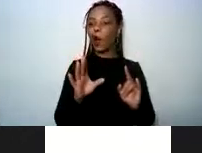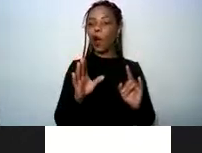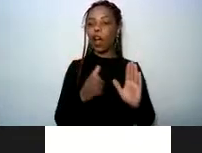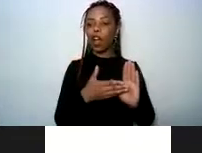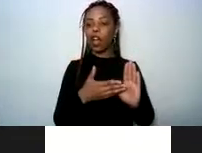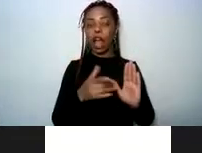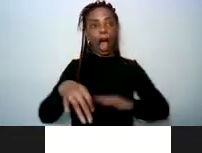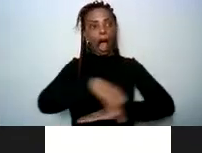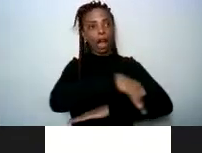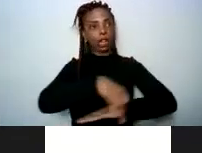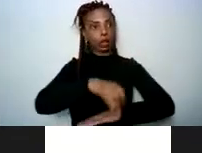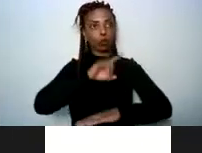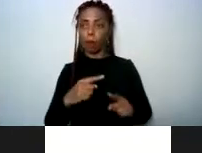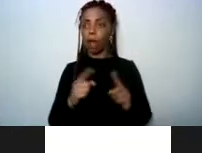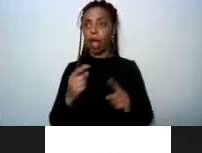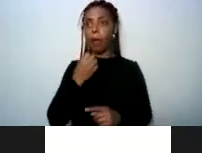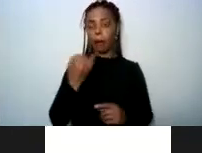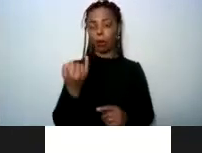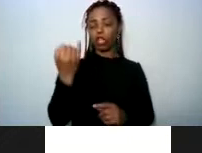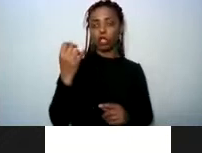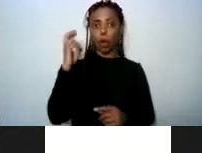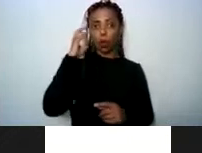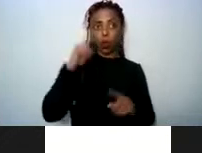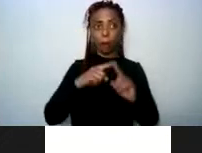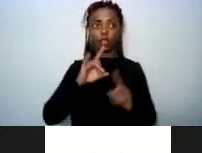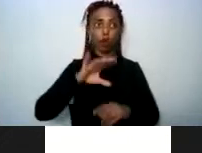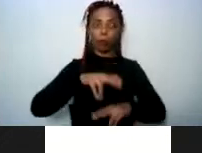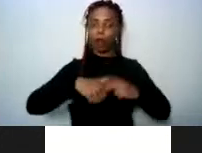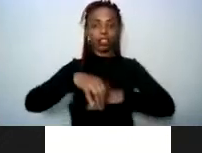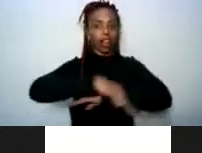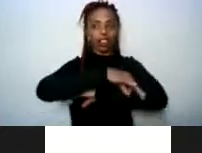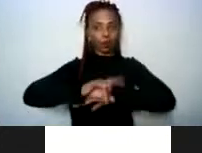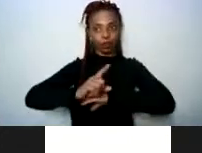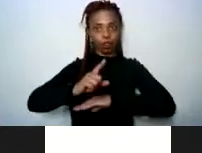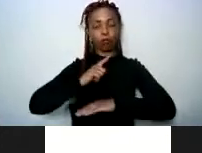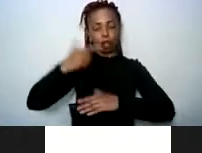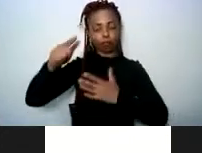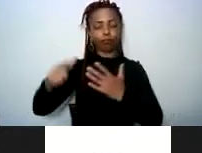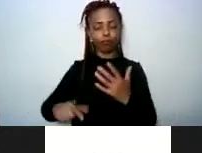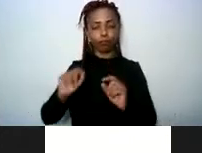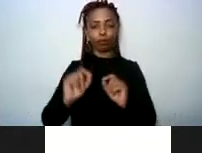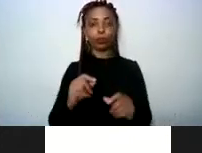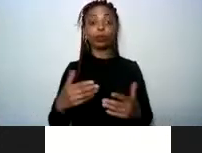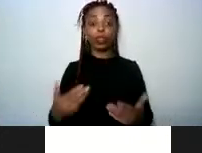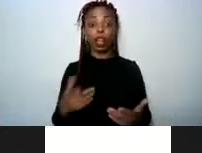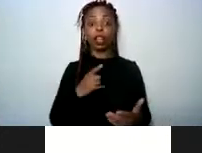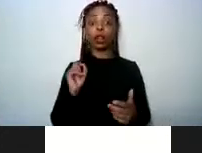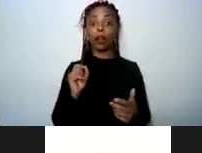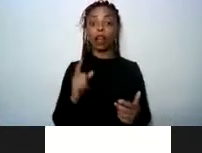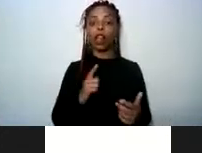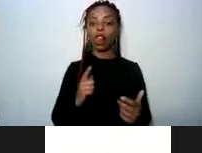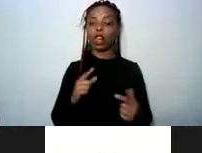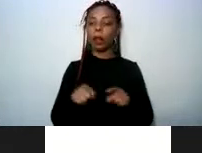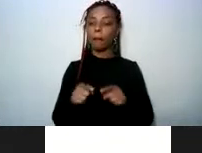arquitetônicas para ser um bem cultural e aí aqui a gente percebe as relações que estabelece tanto com corredores culturais